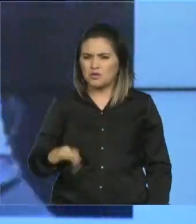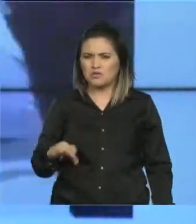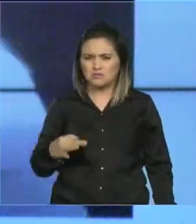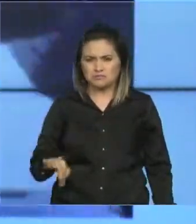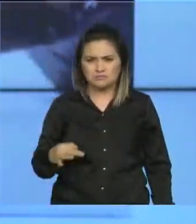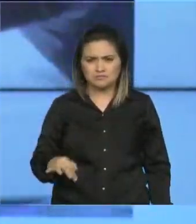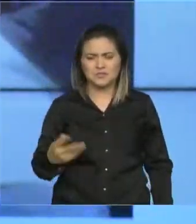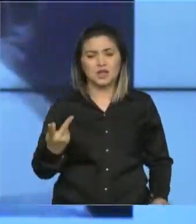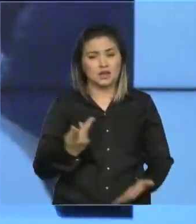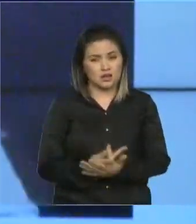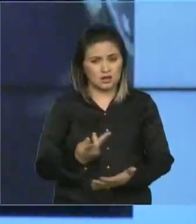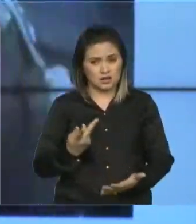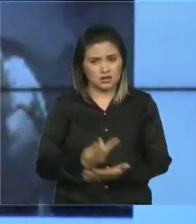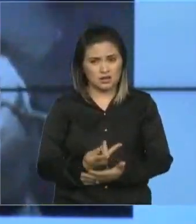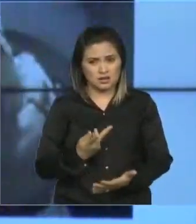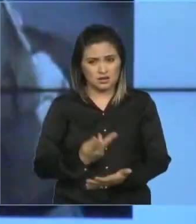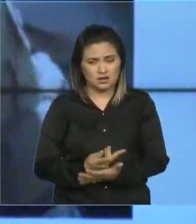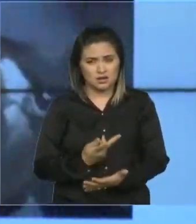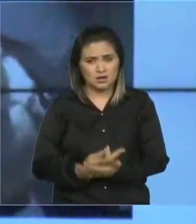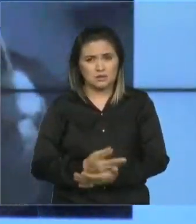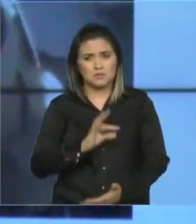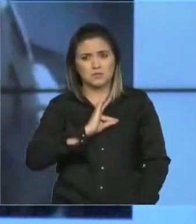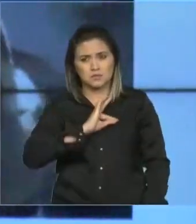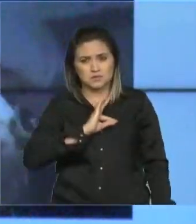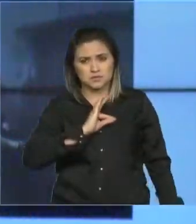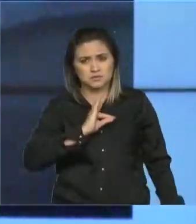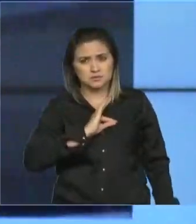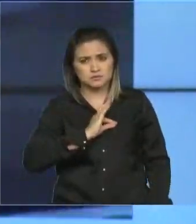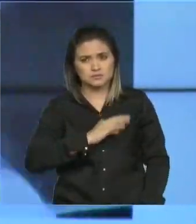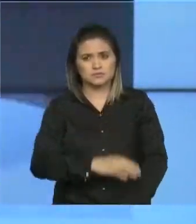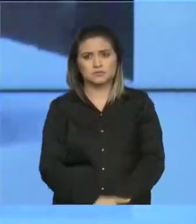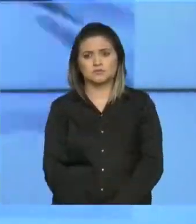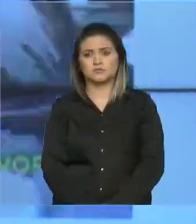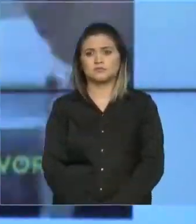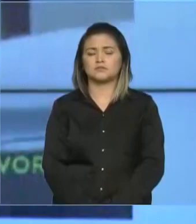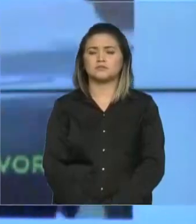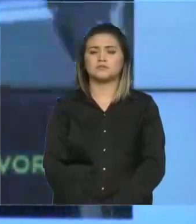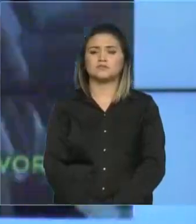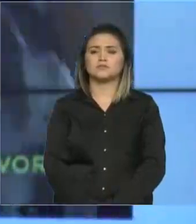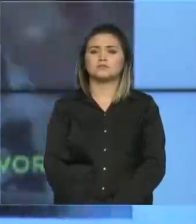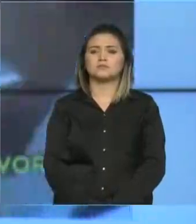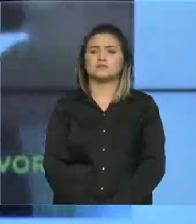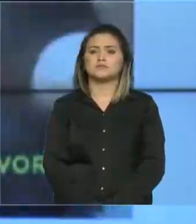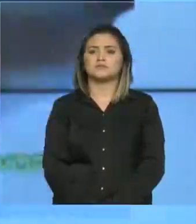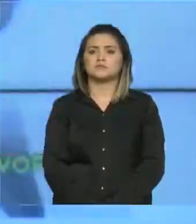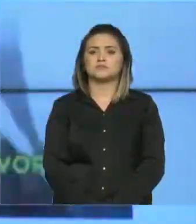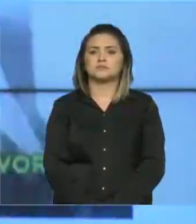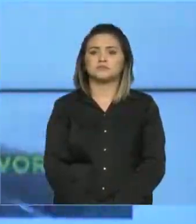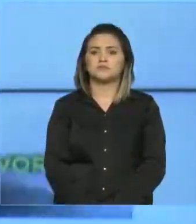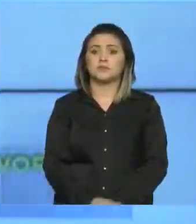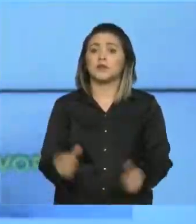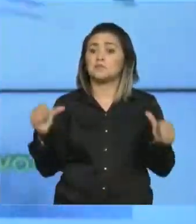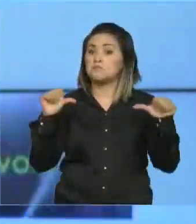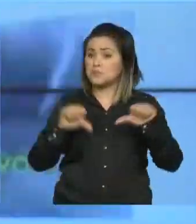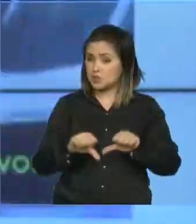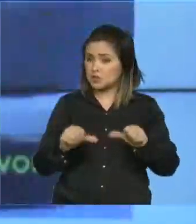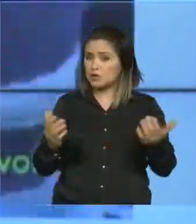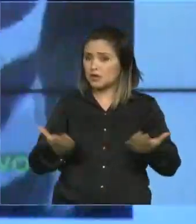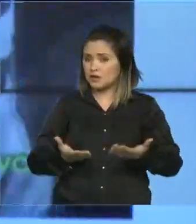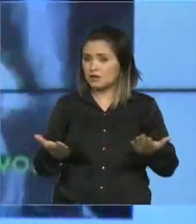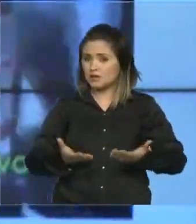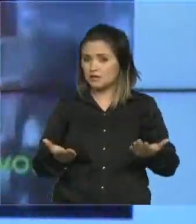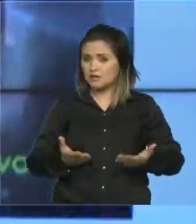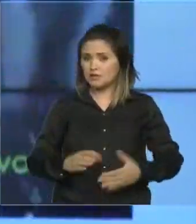desarrazoada da Polícia Civil aqui nesse momento. E o pior vai mostrar daqui a pouquinho.